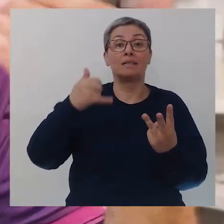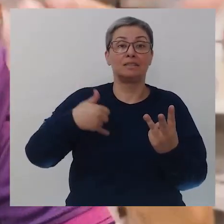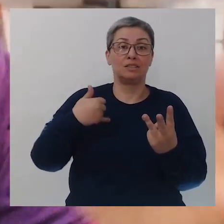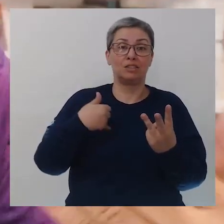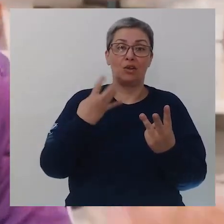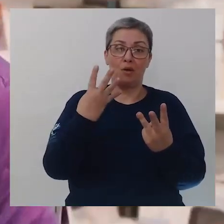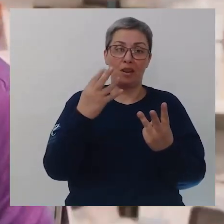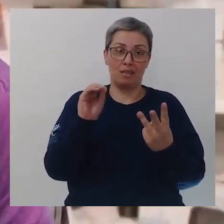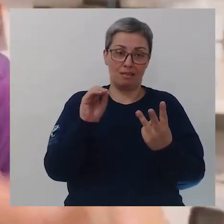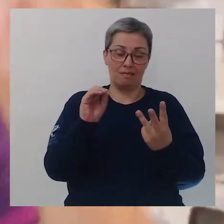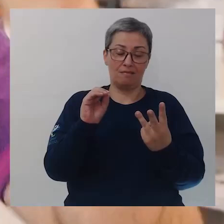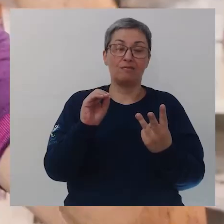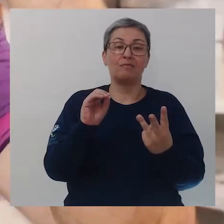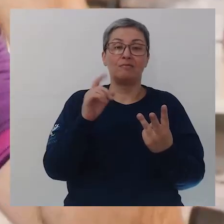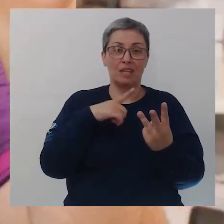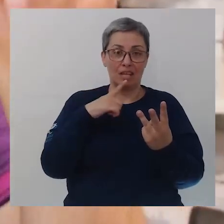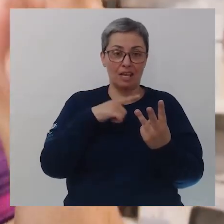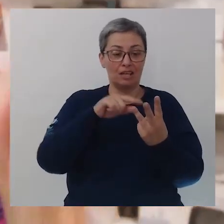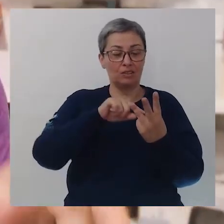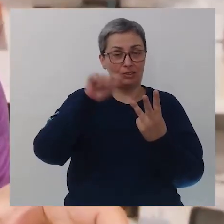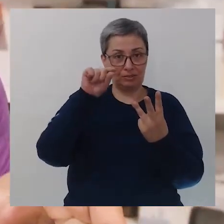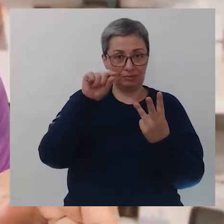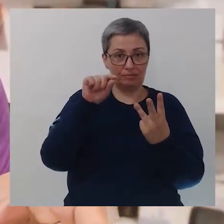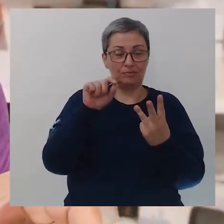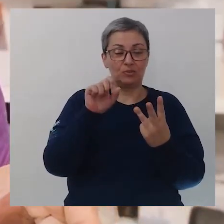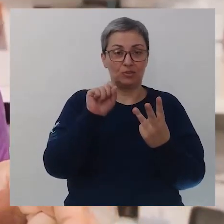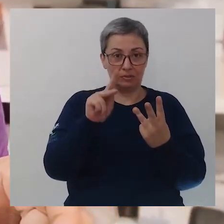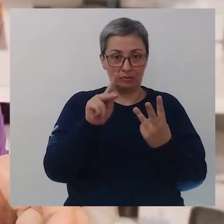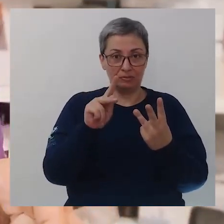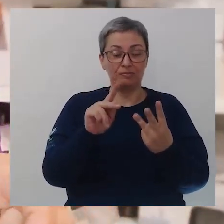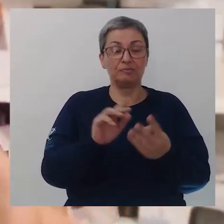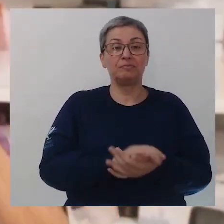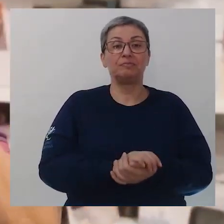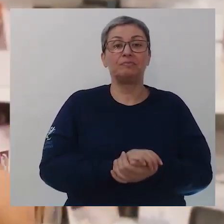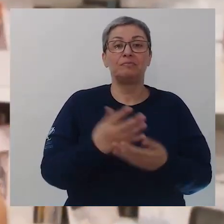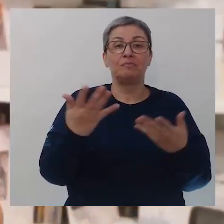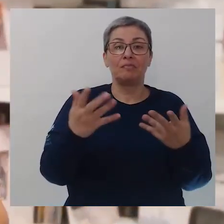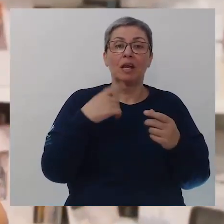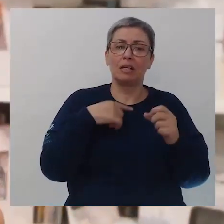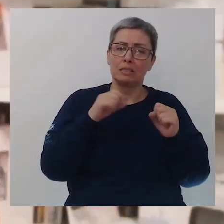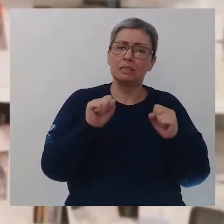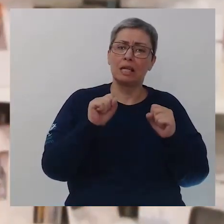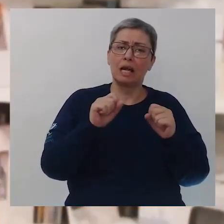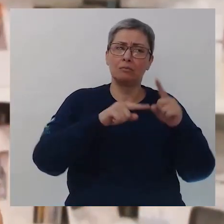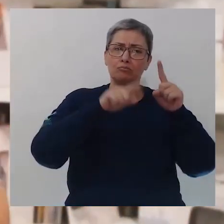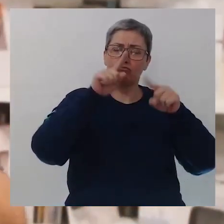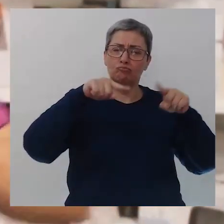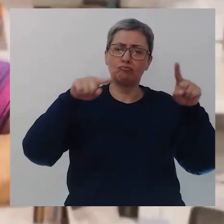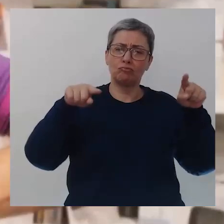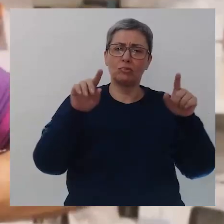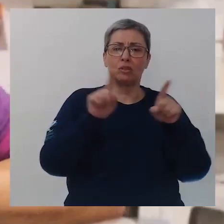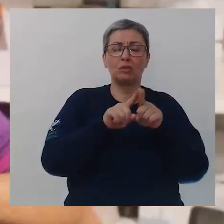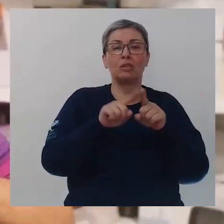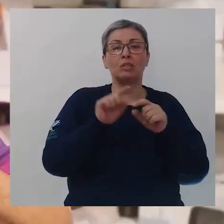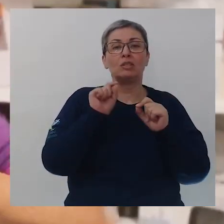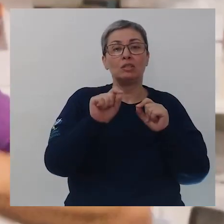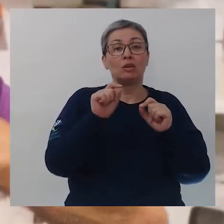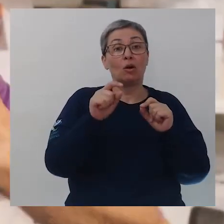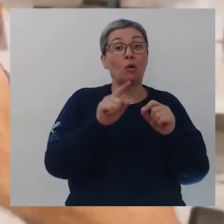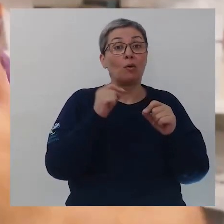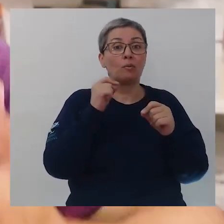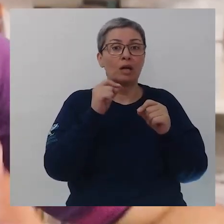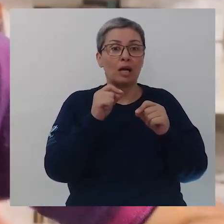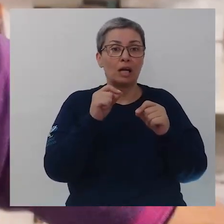de 40? É a terceira coluna, ok? Dá para você montar um gráfico. Então, segundo a